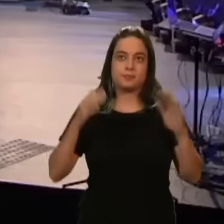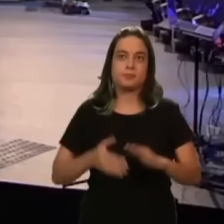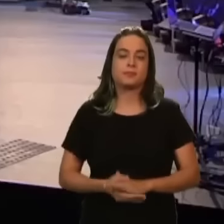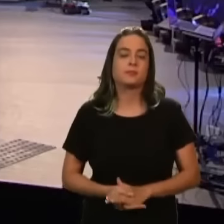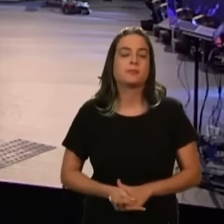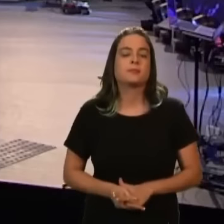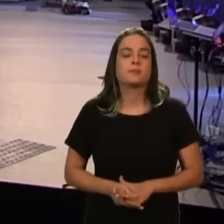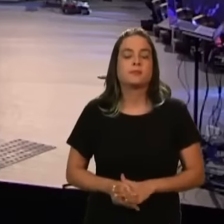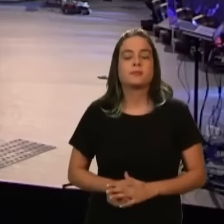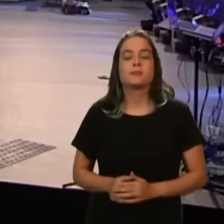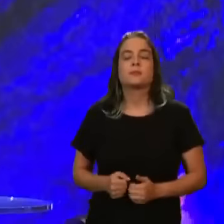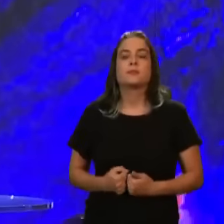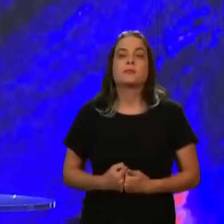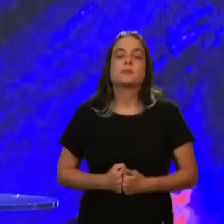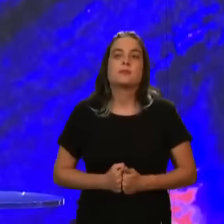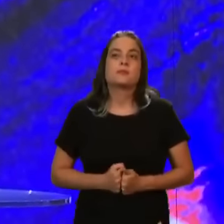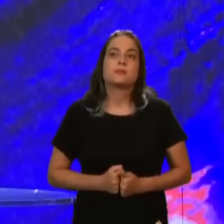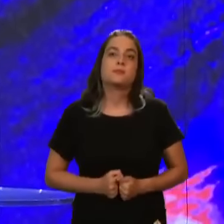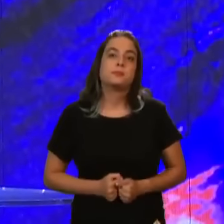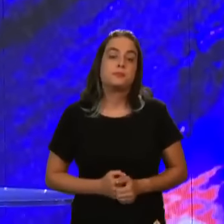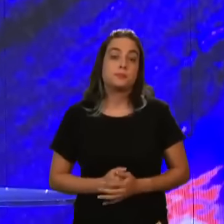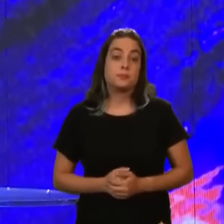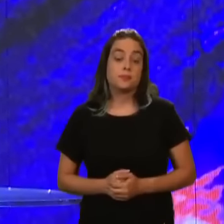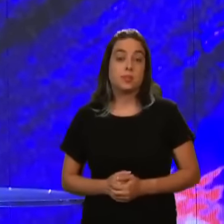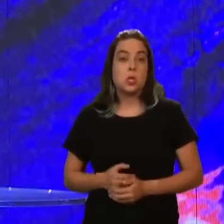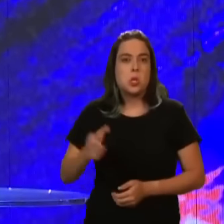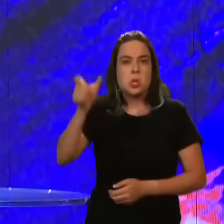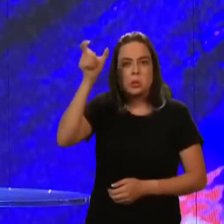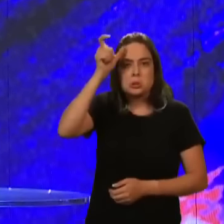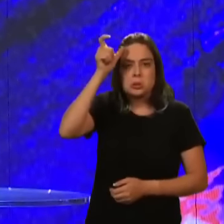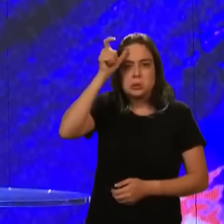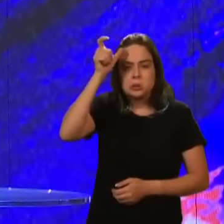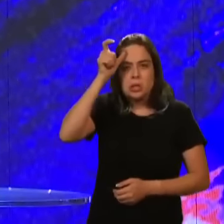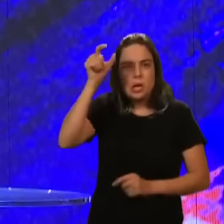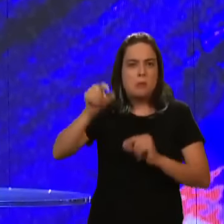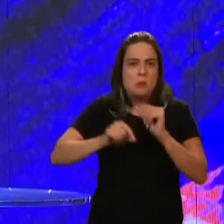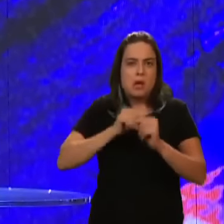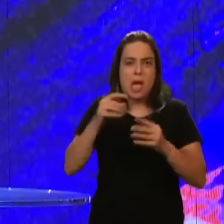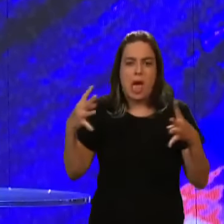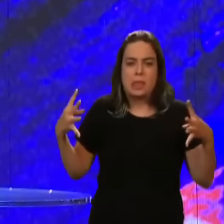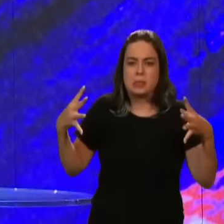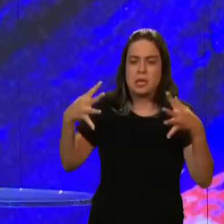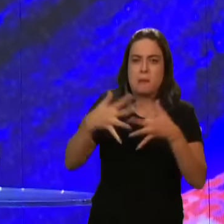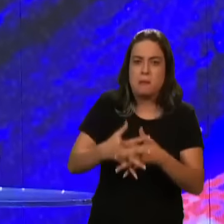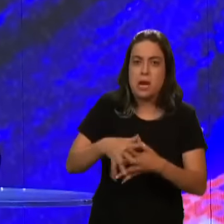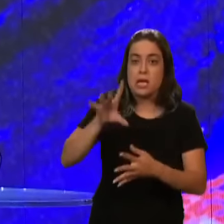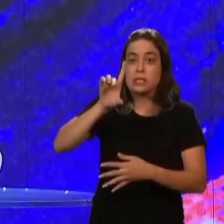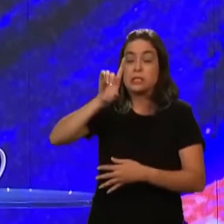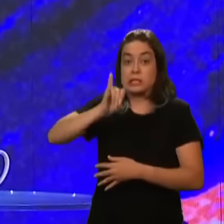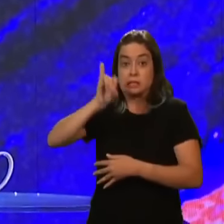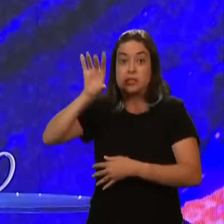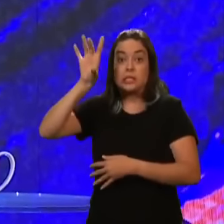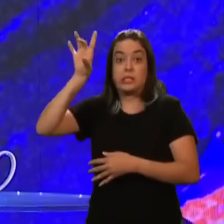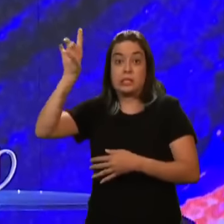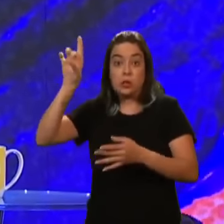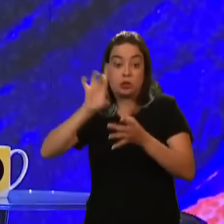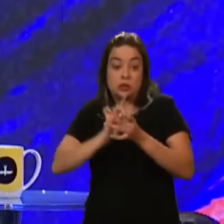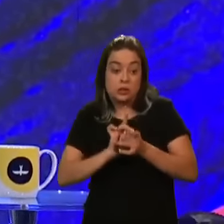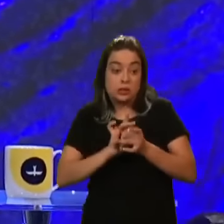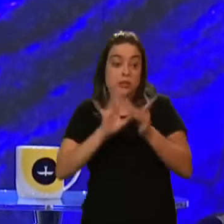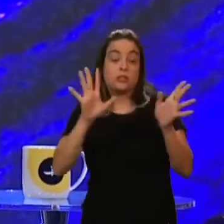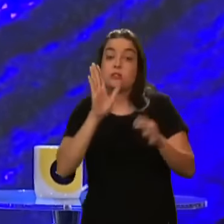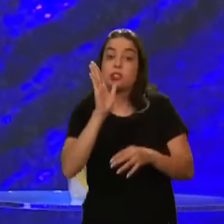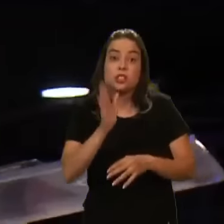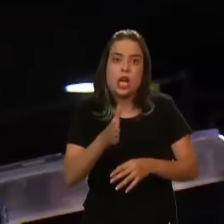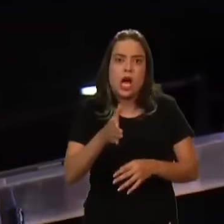Escuta isso aqui: não deixe o diabo colocar uma vírgula onde Deus já pôs um ponto final. Não